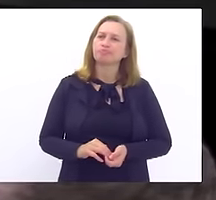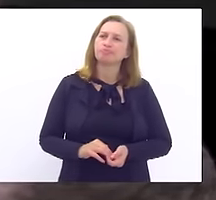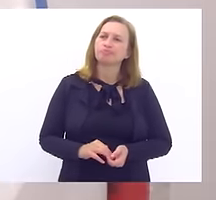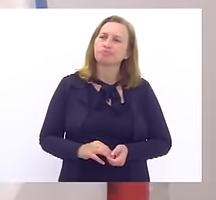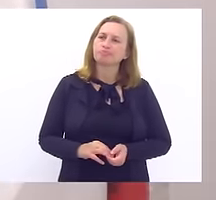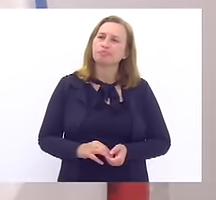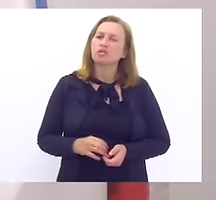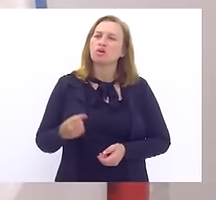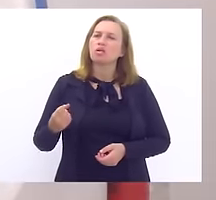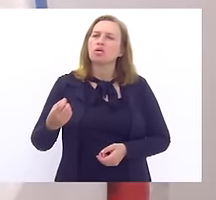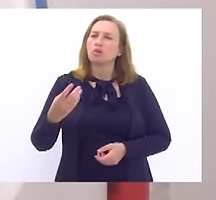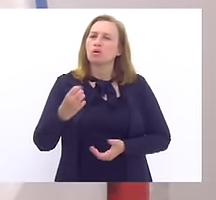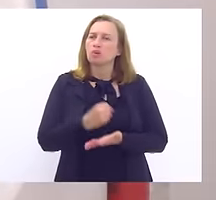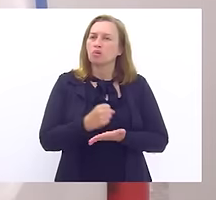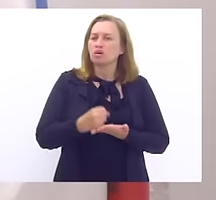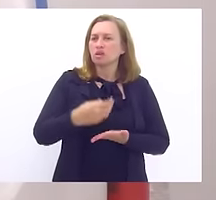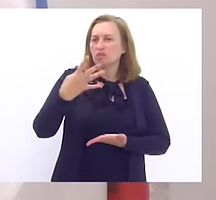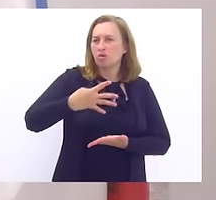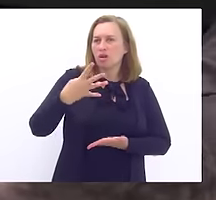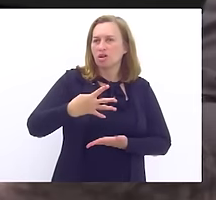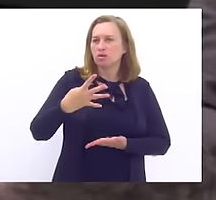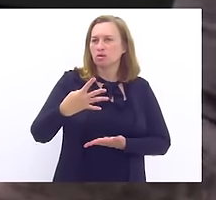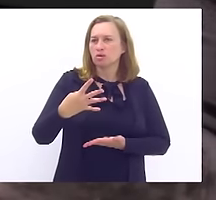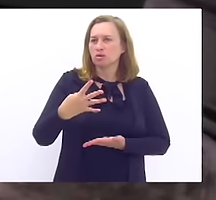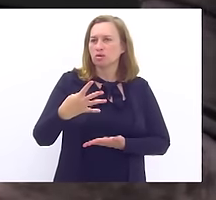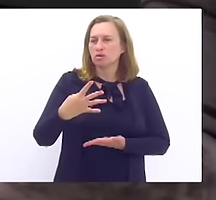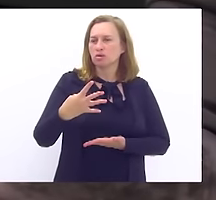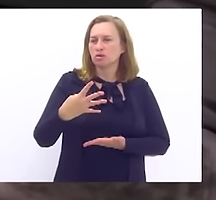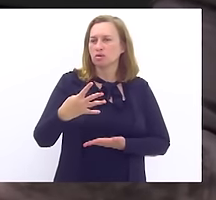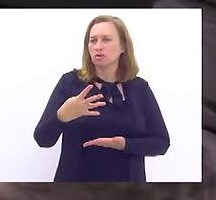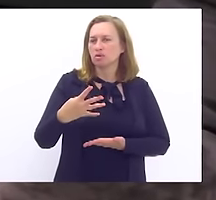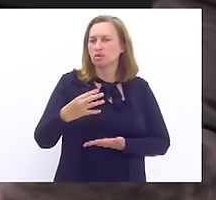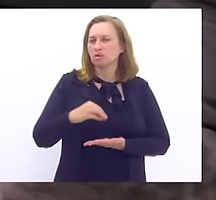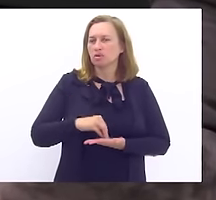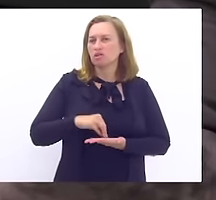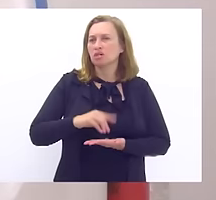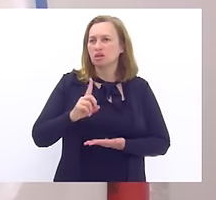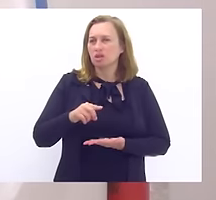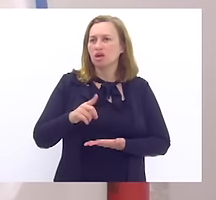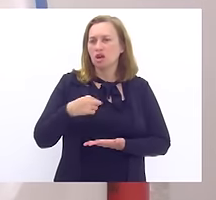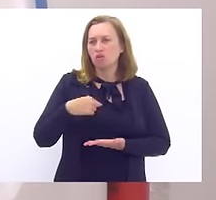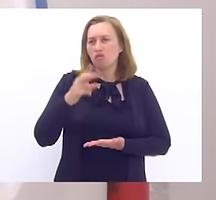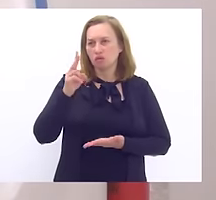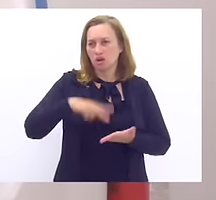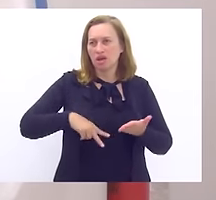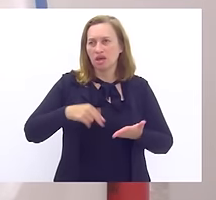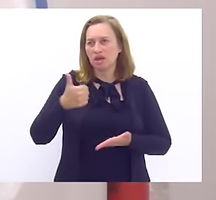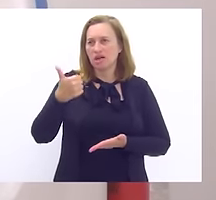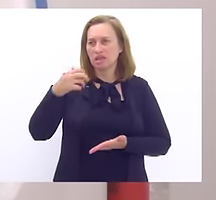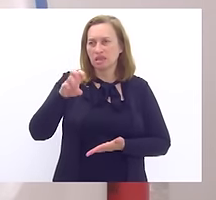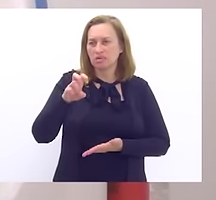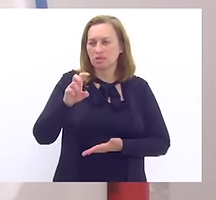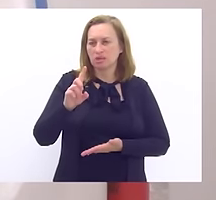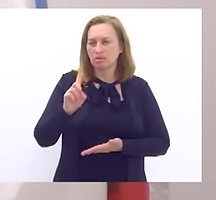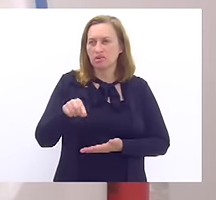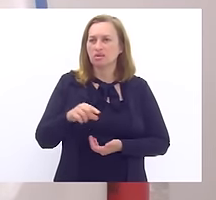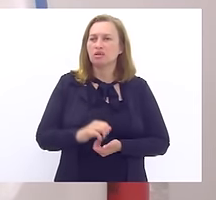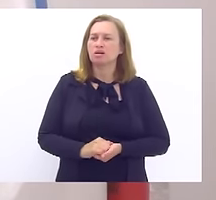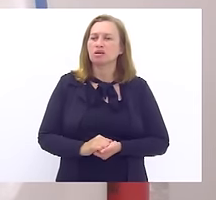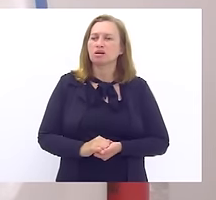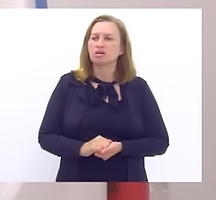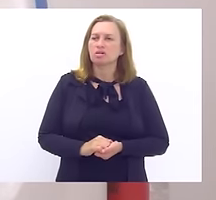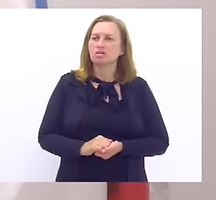o contrato 4 por exemplo tá em vigência não tá É eu vou ler a cláusula décima quinta para senhora tá